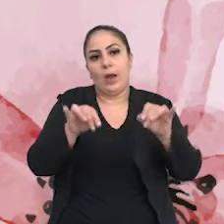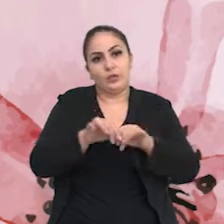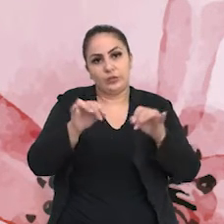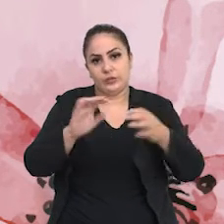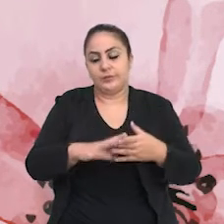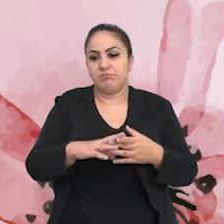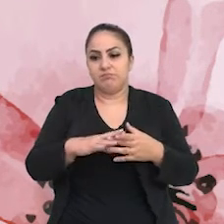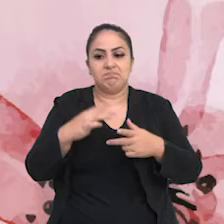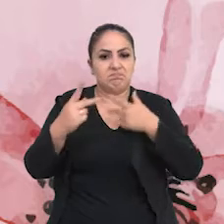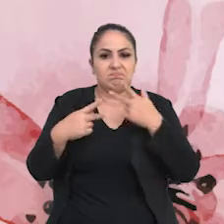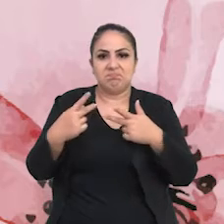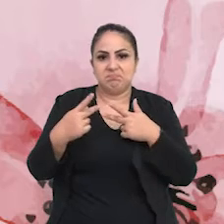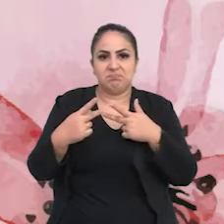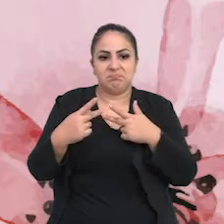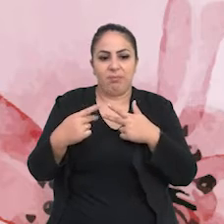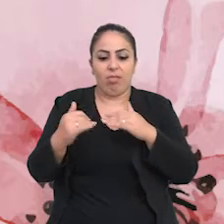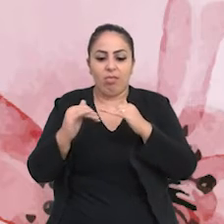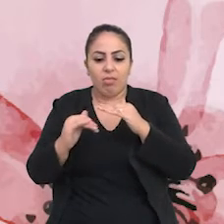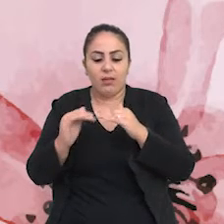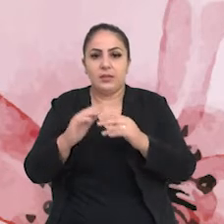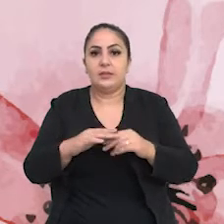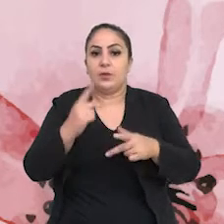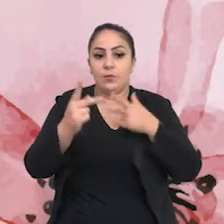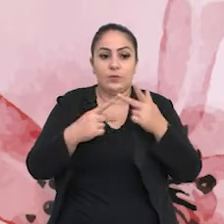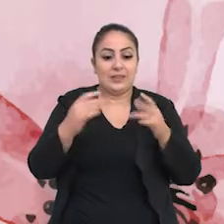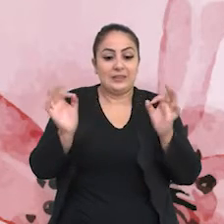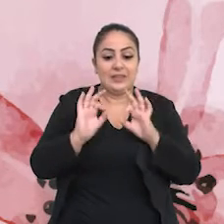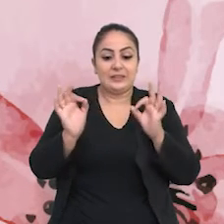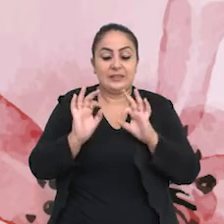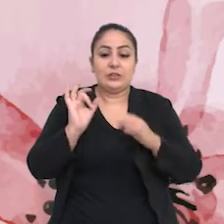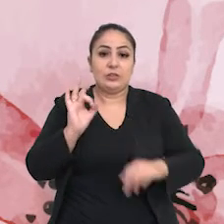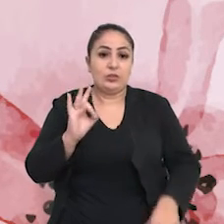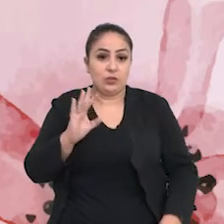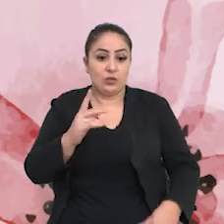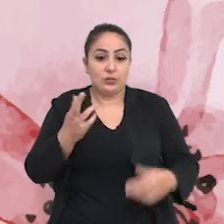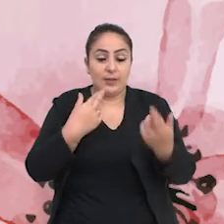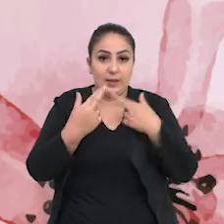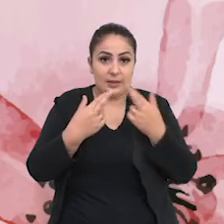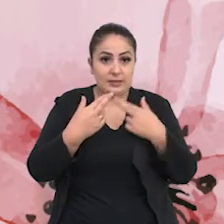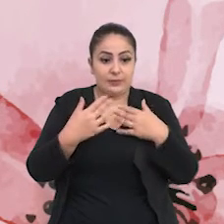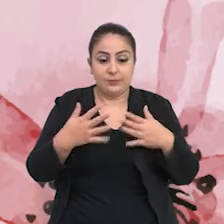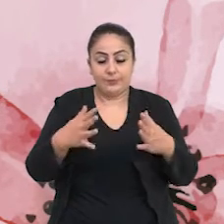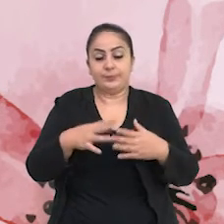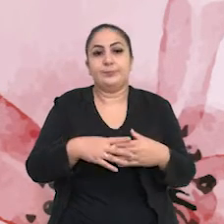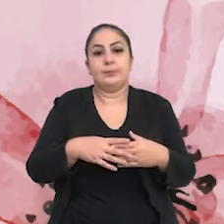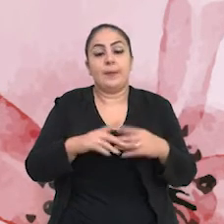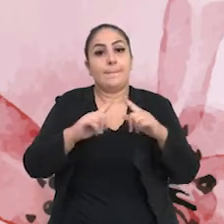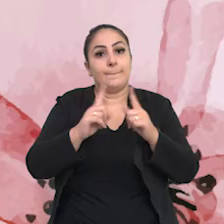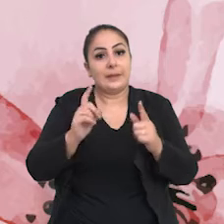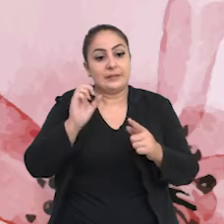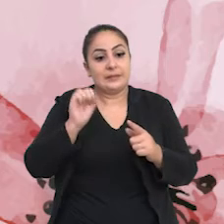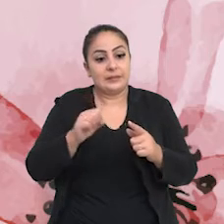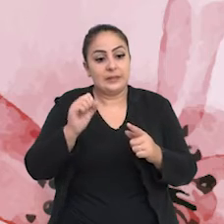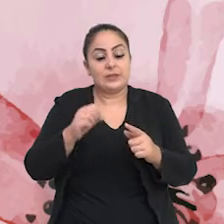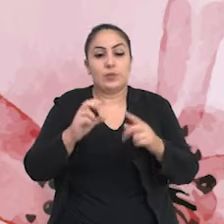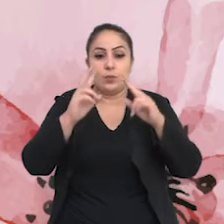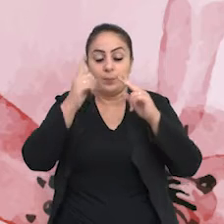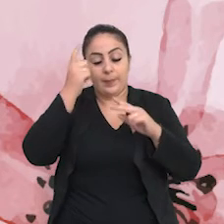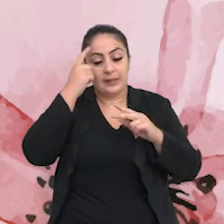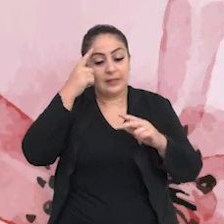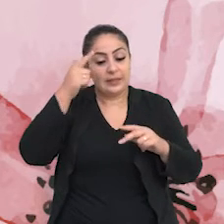bobagem, não se trata de carência, não se trata simplesmente de um relacionamento, mas se trata